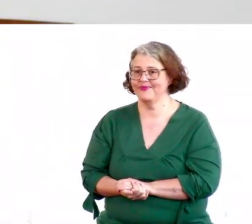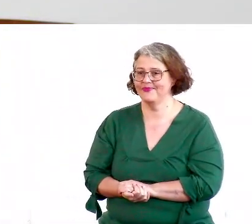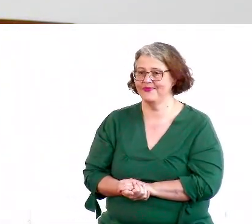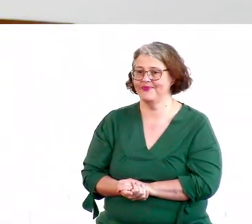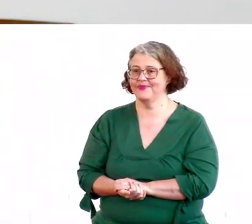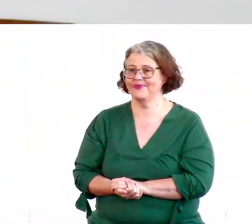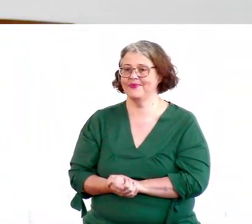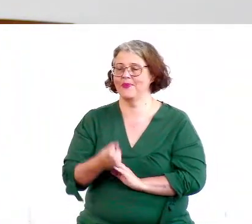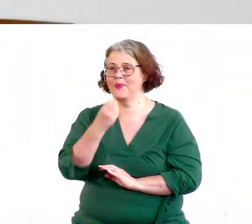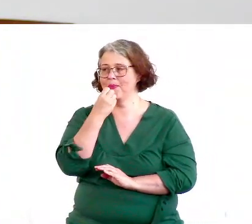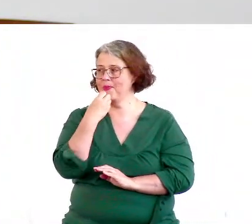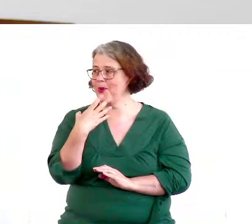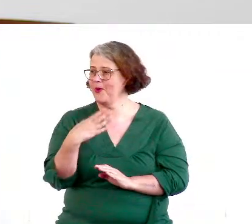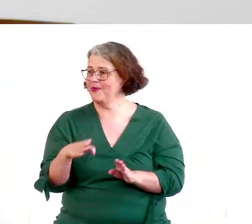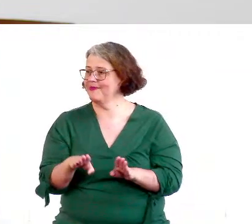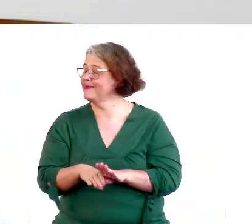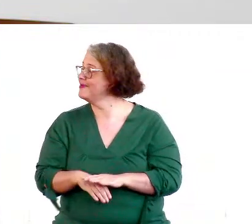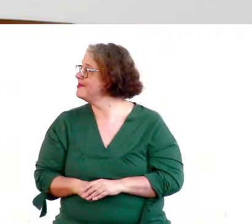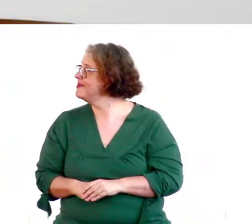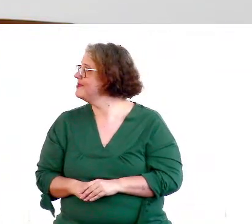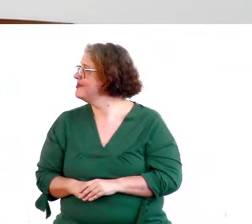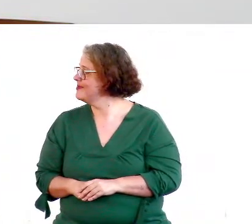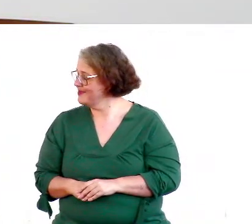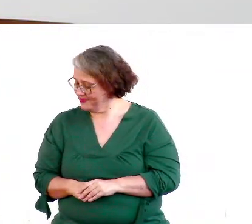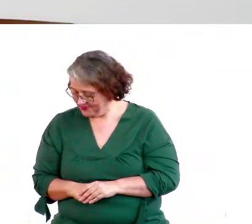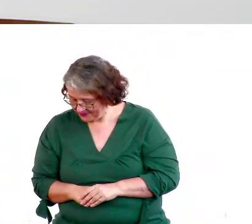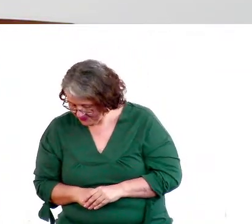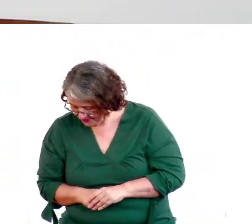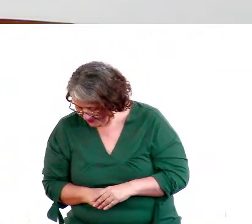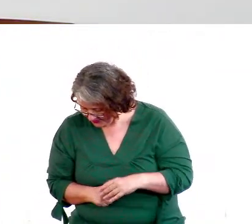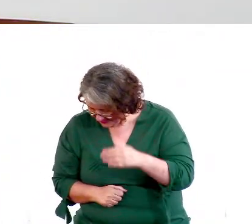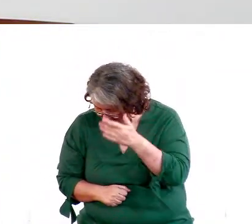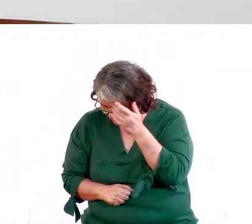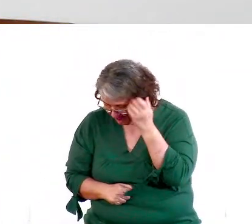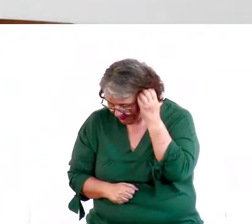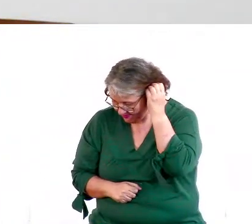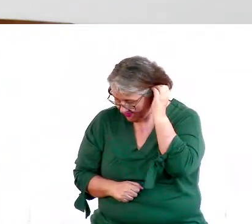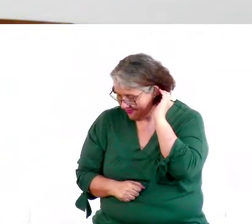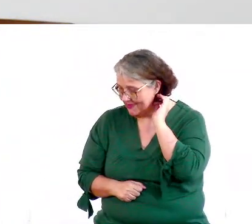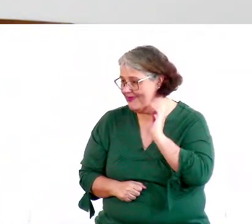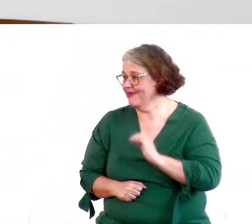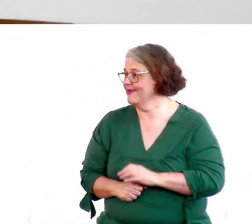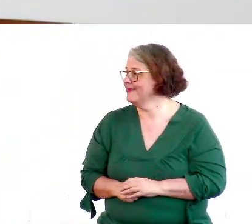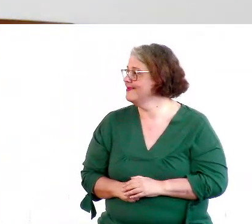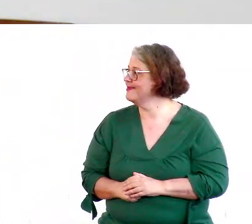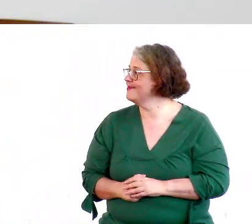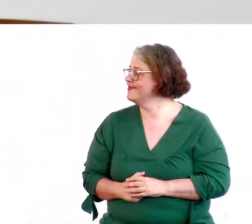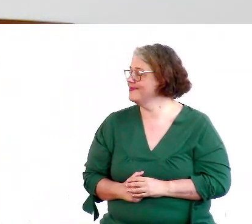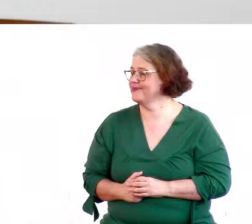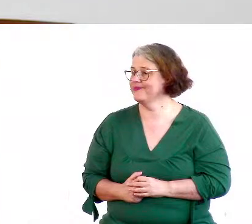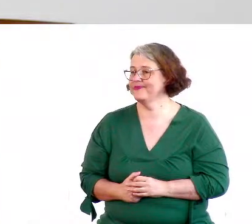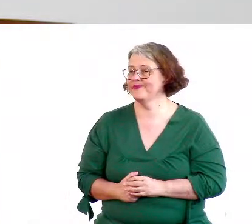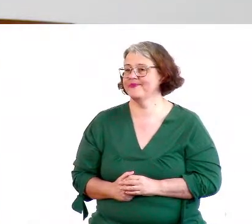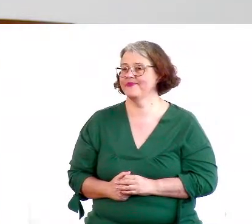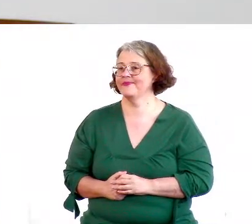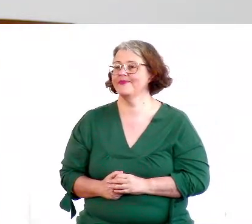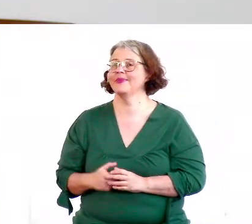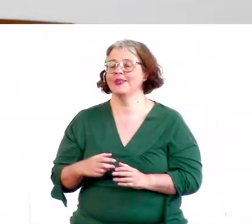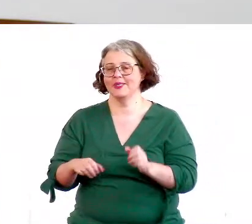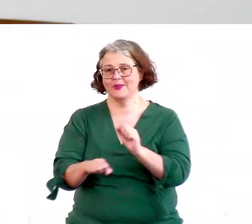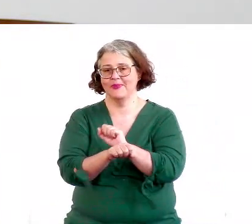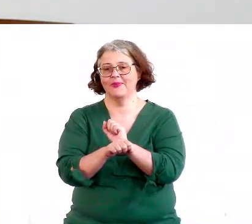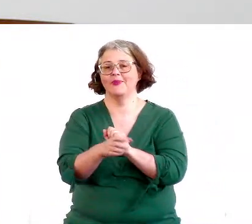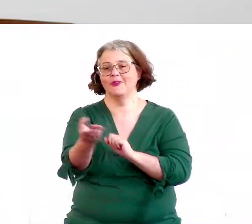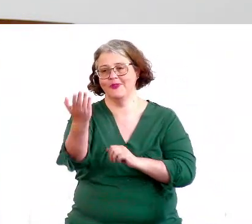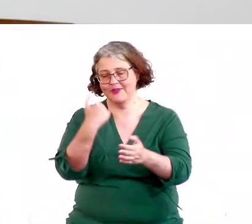Muito bom tê-los conosco, a todos aqui. Muito obrigado mesmo, são muito bem-vindos. Gostaríamos de vê-los outras vezes. Se quiserem conhecer um pouco mais